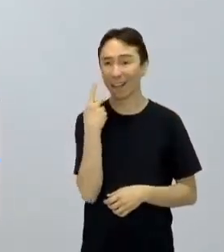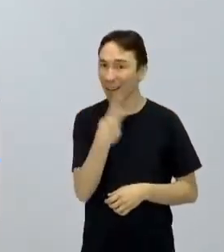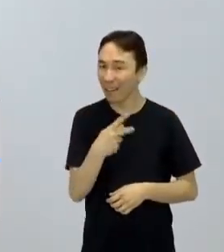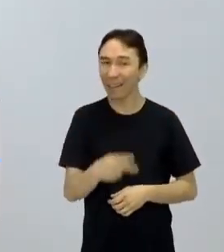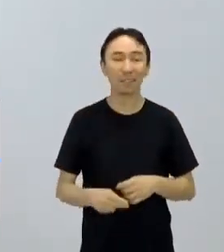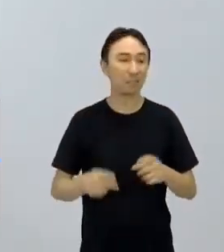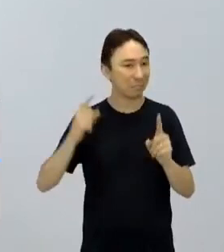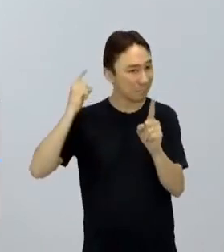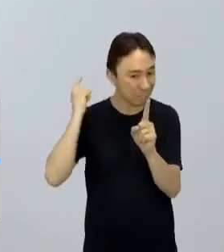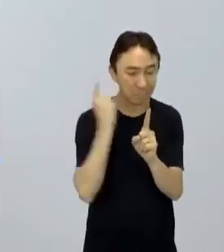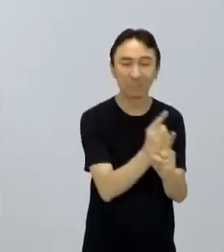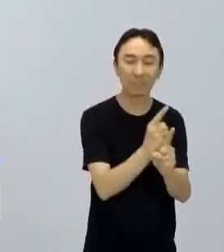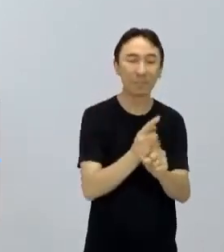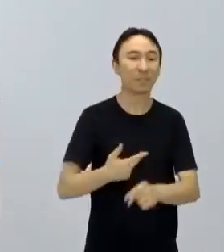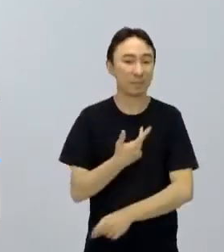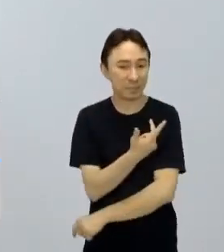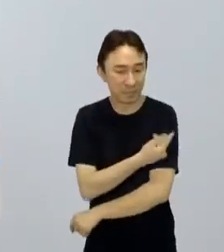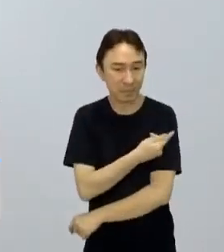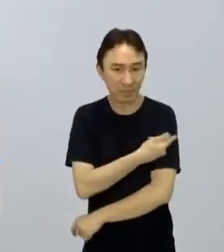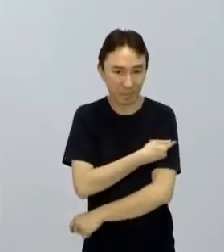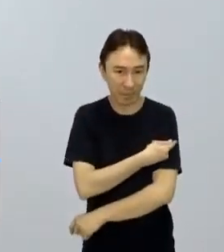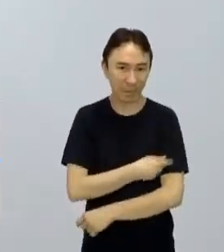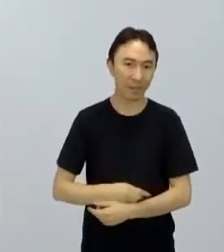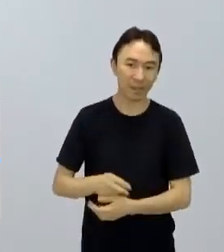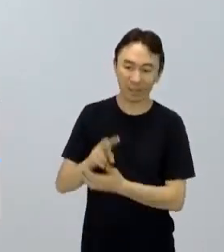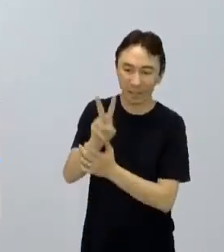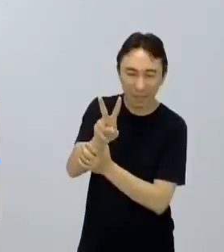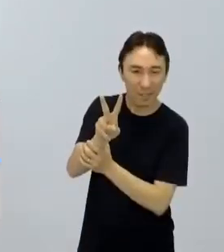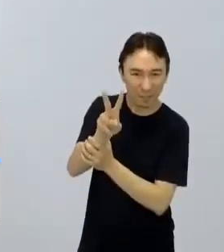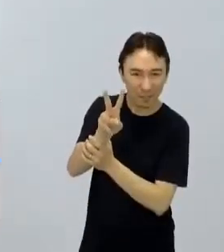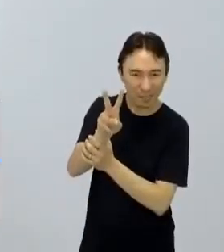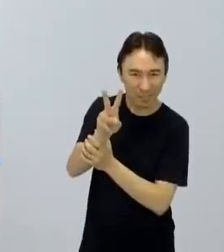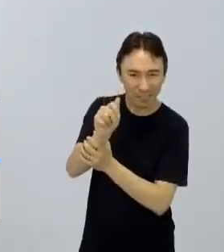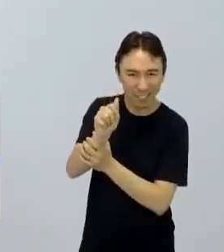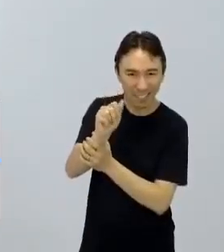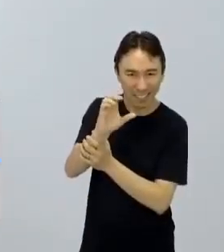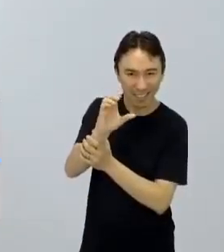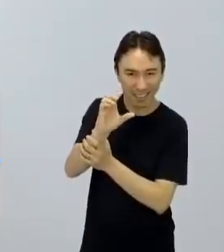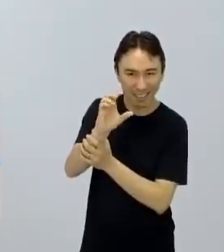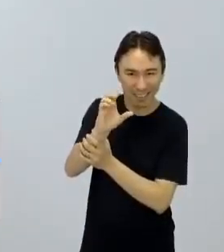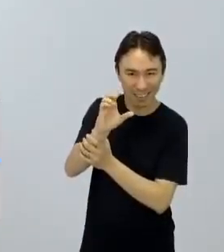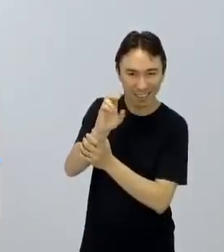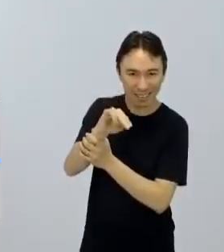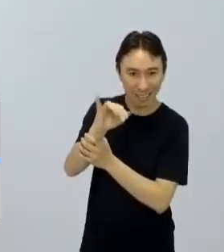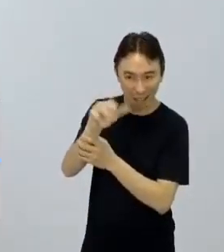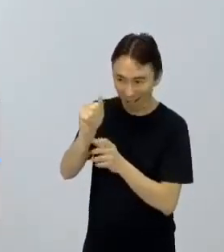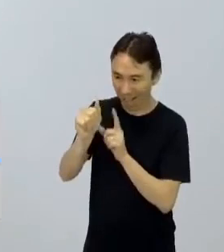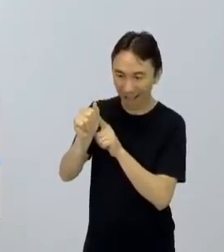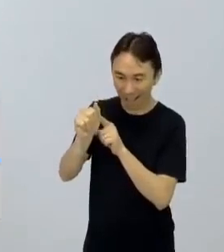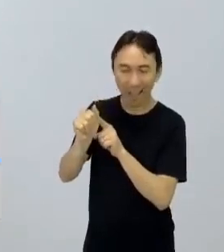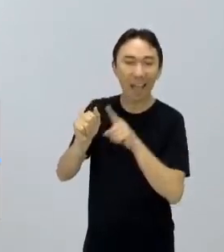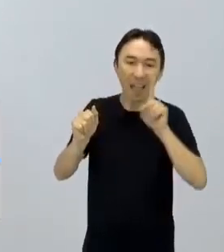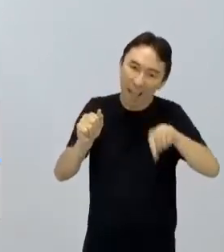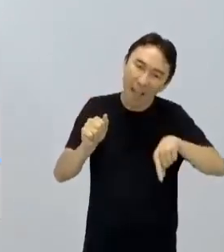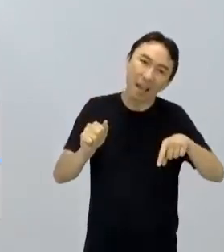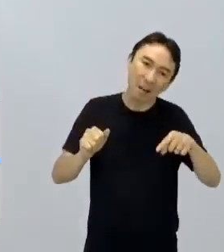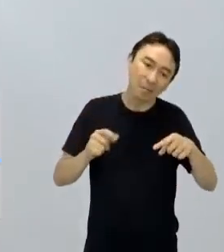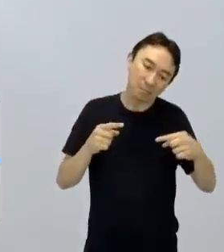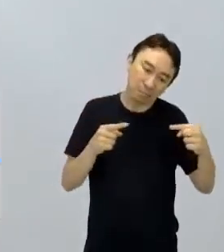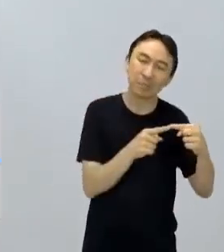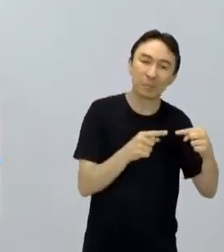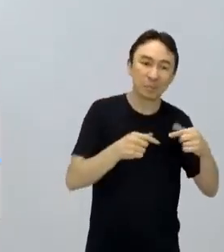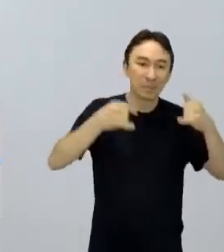justamente dessa doença que levava o nome vaccinia, e por isso que a gente usa até hoje esse termo vacina, em homenagem aí ao Edward